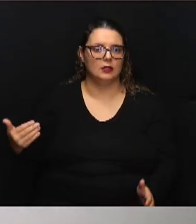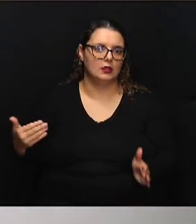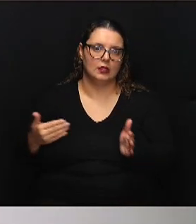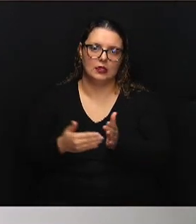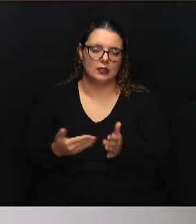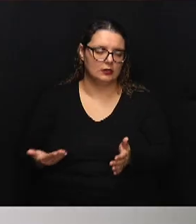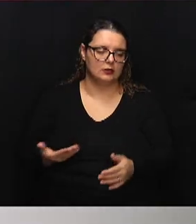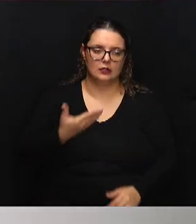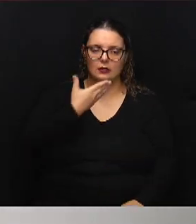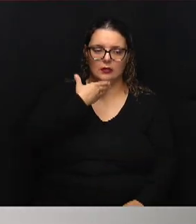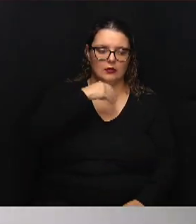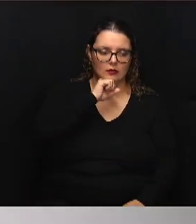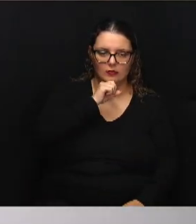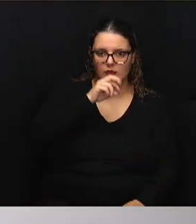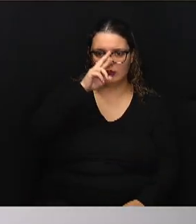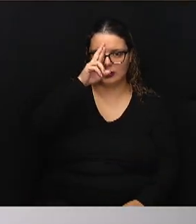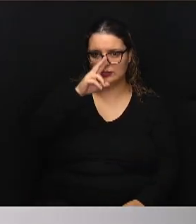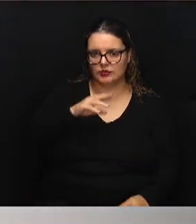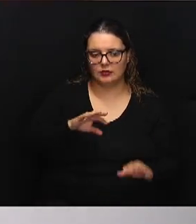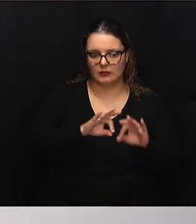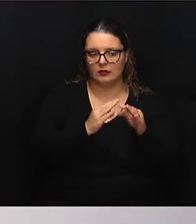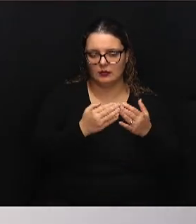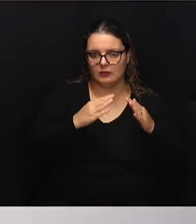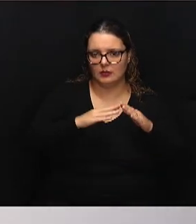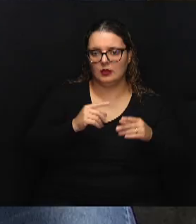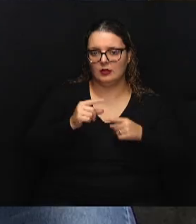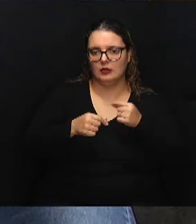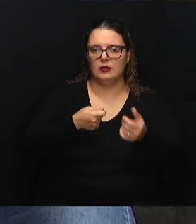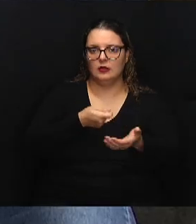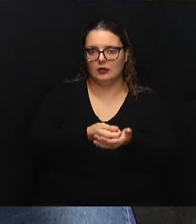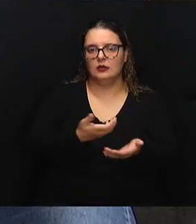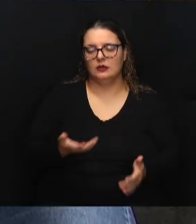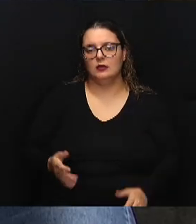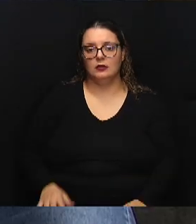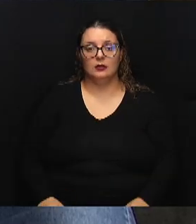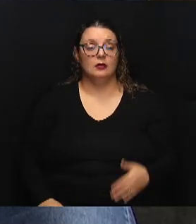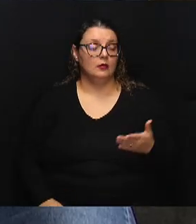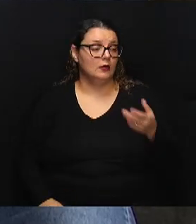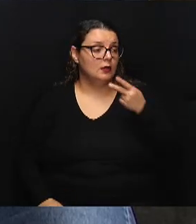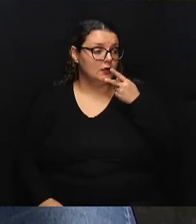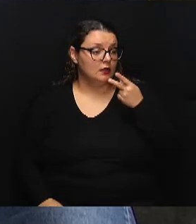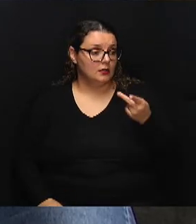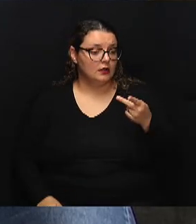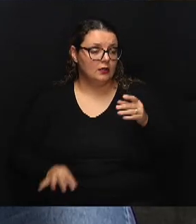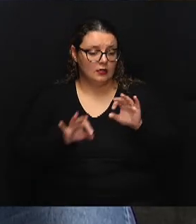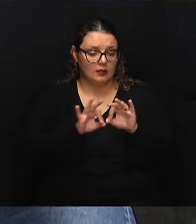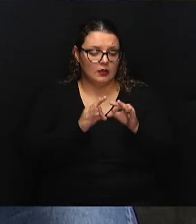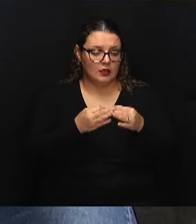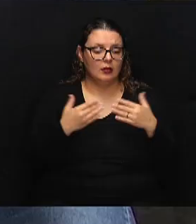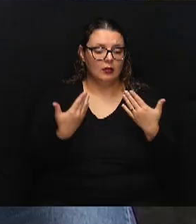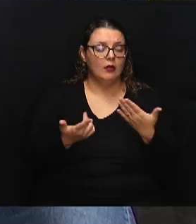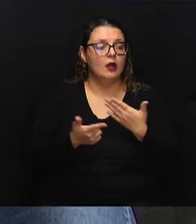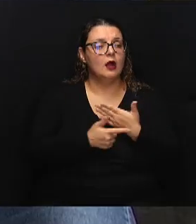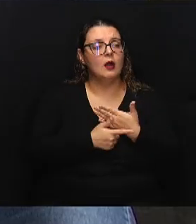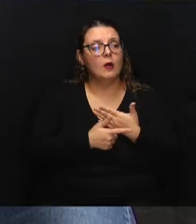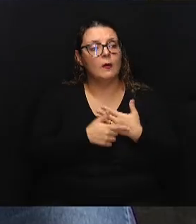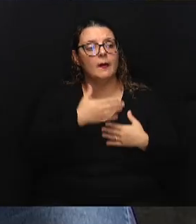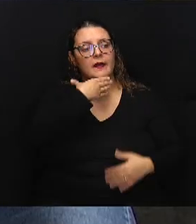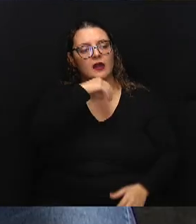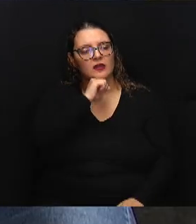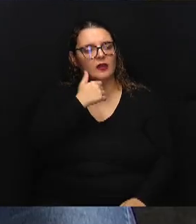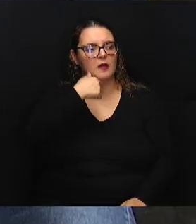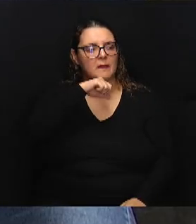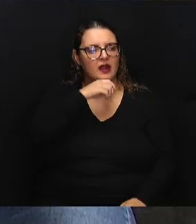de família, aquele que traz o dinheiro para casa diretamente. Bom, você falou aí da família, qual o papel dos pais